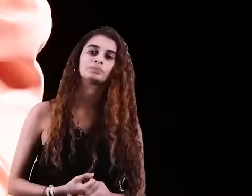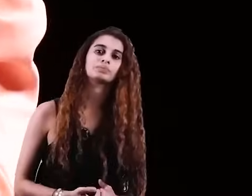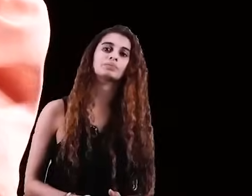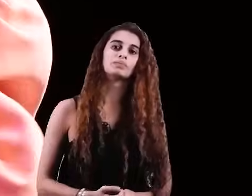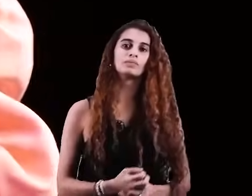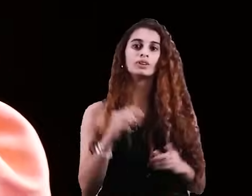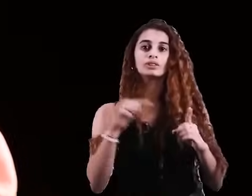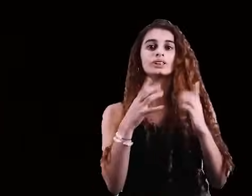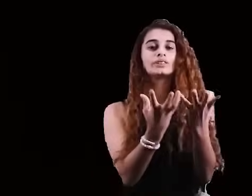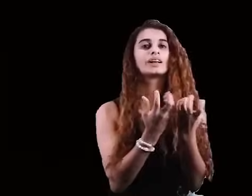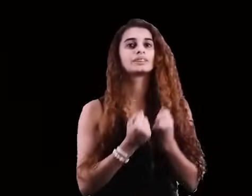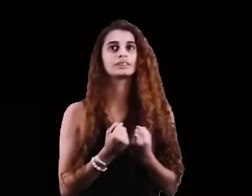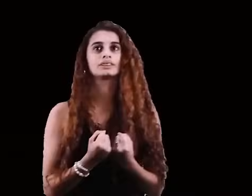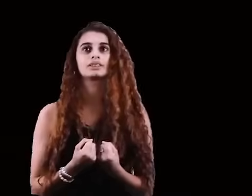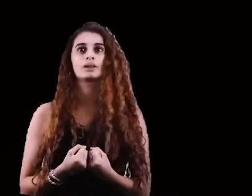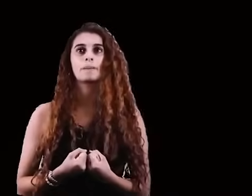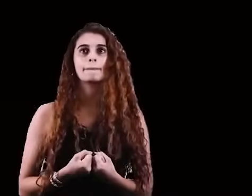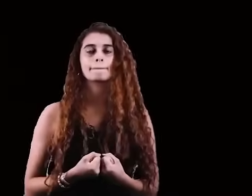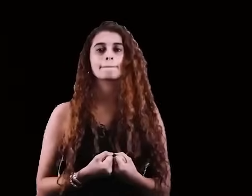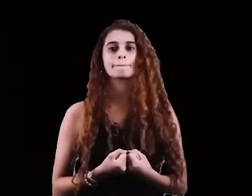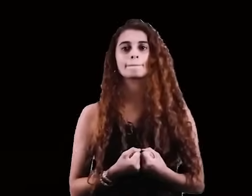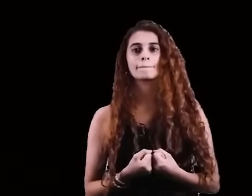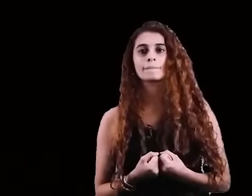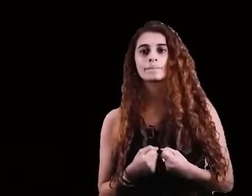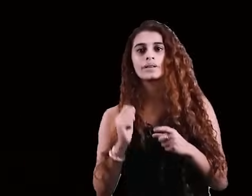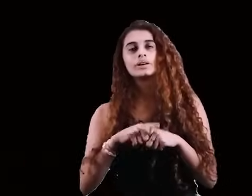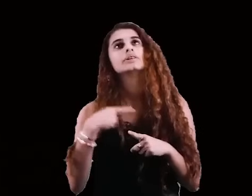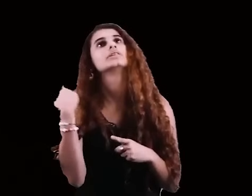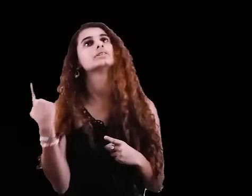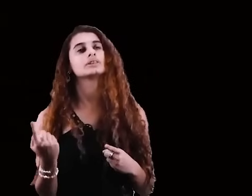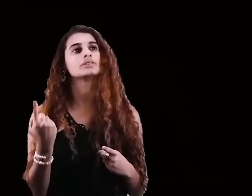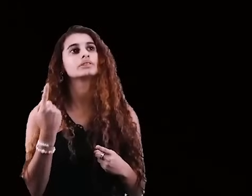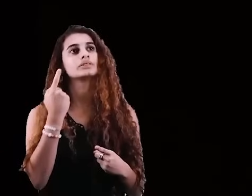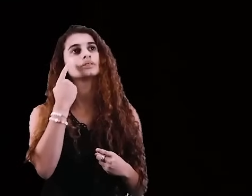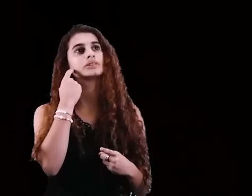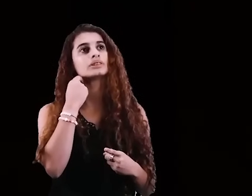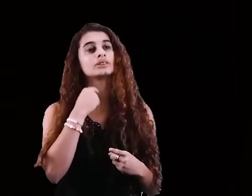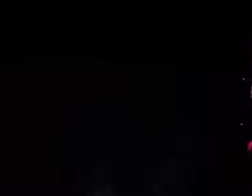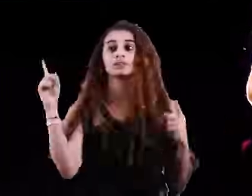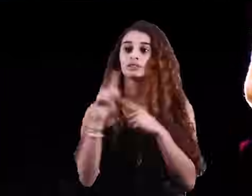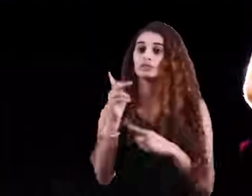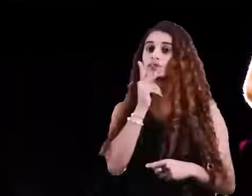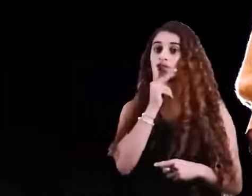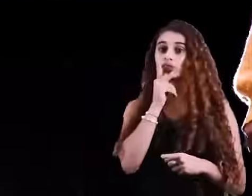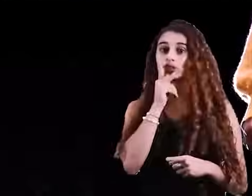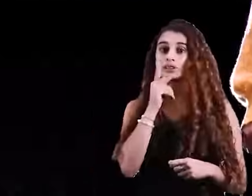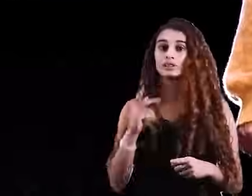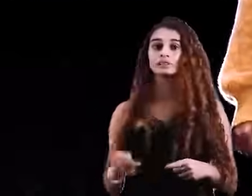Você vai aceitar que talvez... Eita, Deus falou uma coisa aqui comigo muito forte,